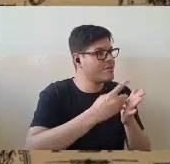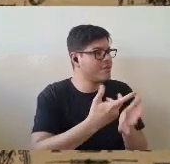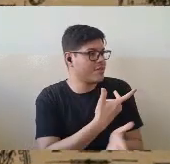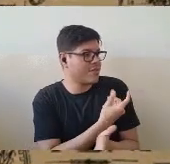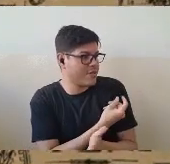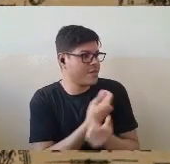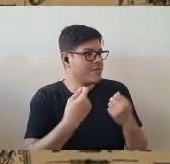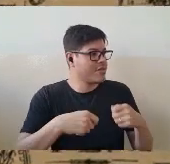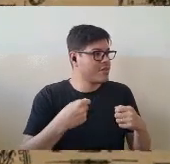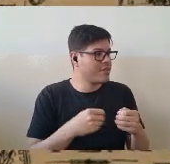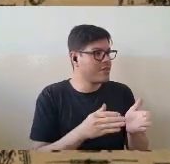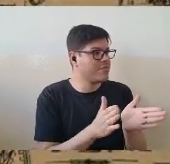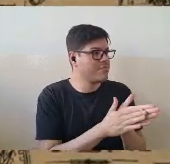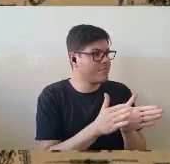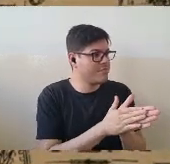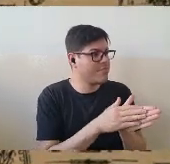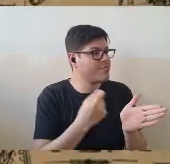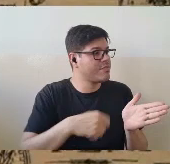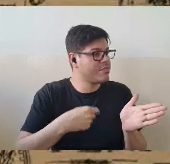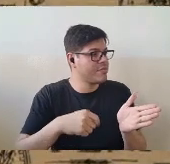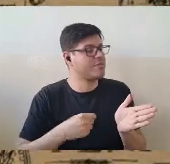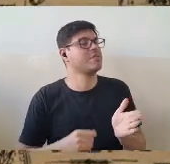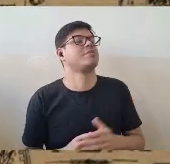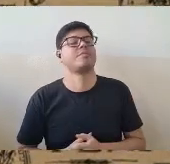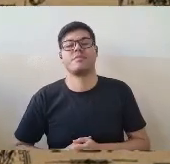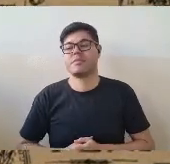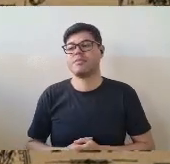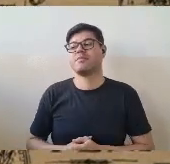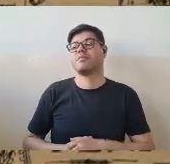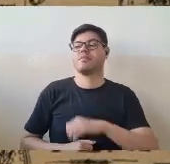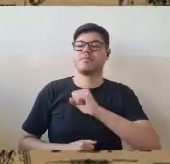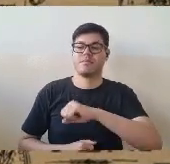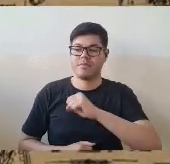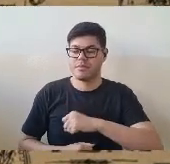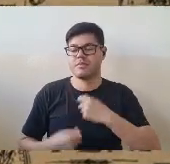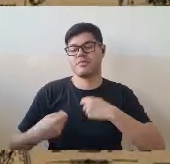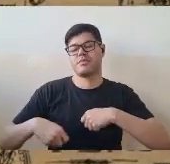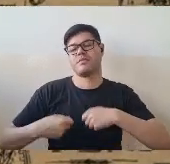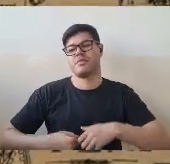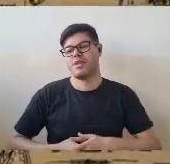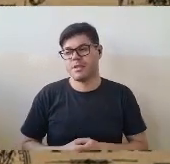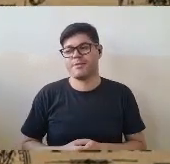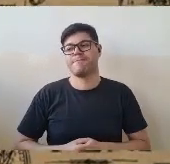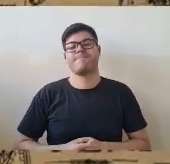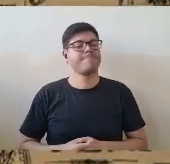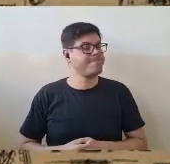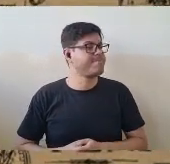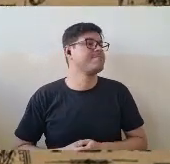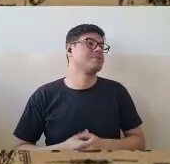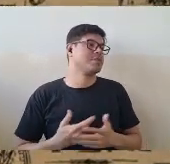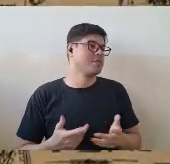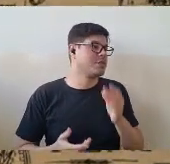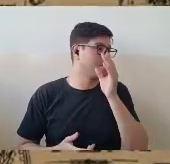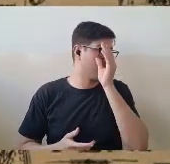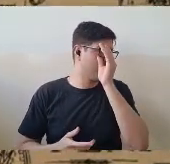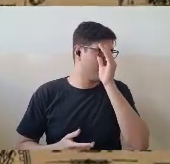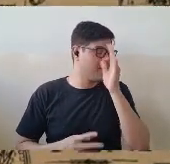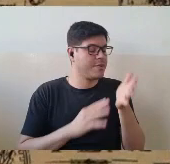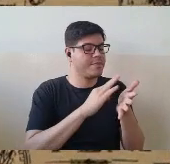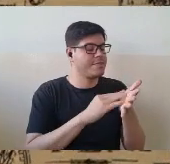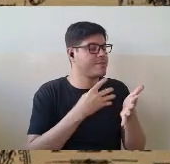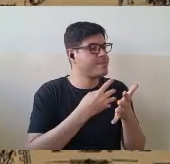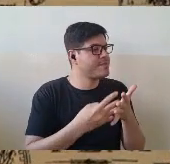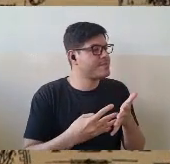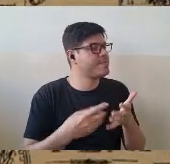cada muito a consulta. vacinação, né? Sem dúvida nenhuma. A profilaxia e a saúde andam sempre